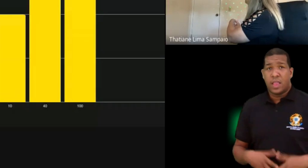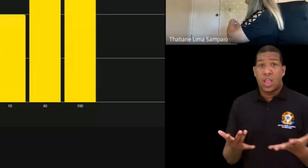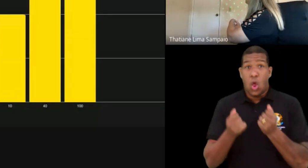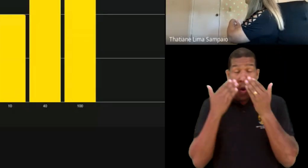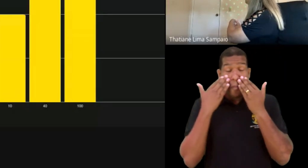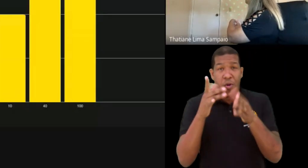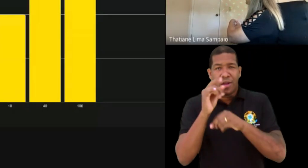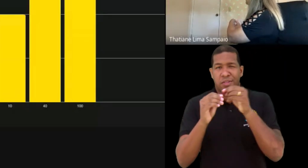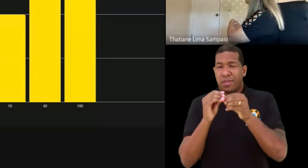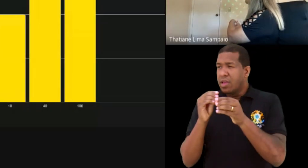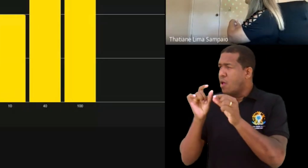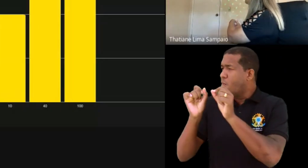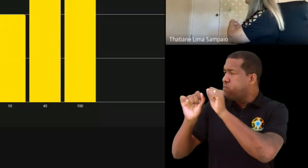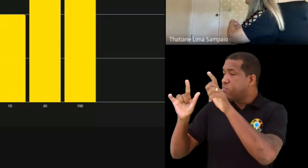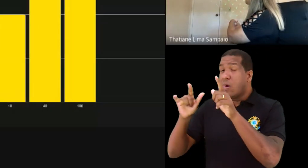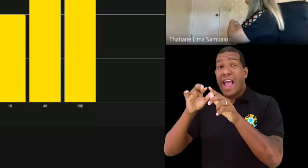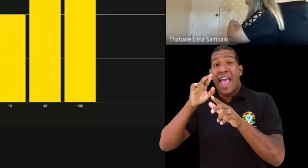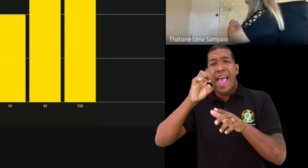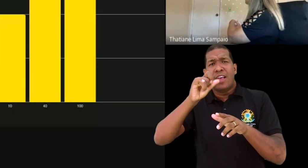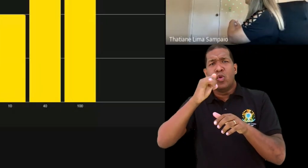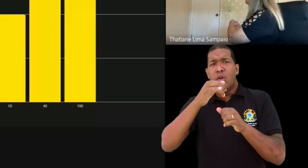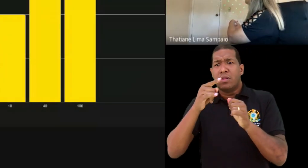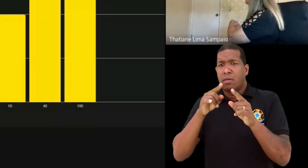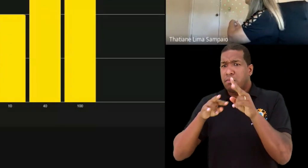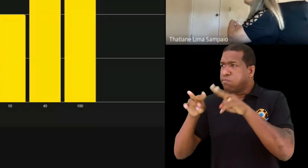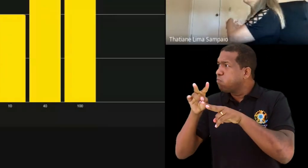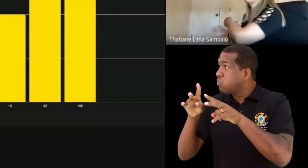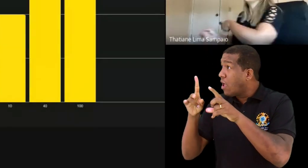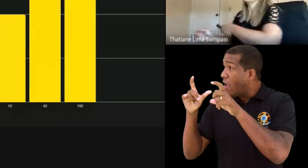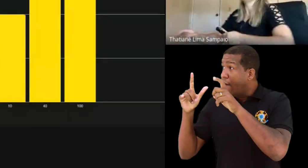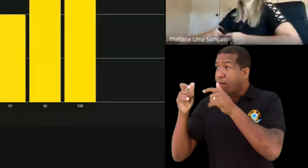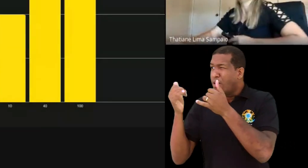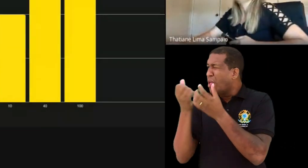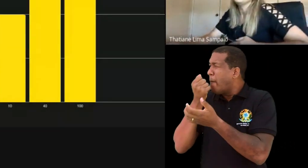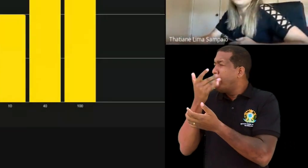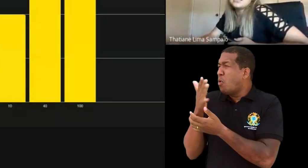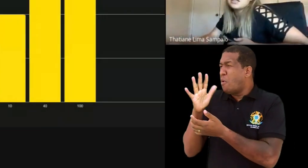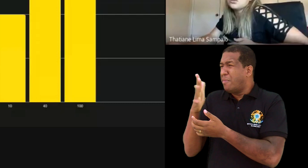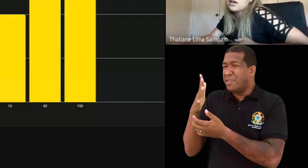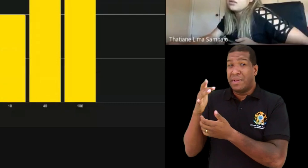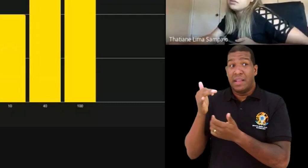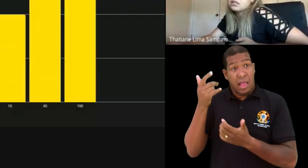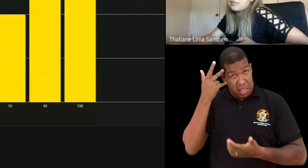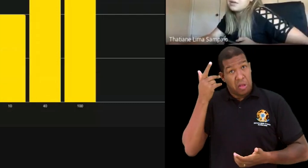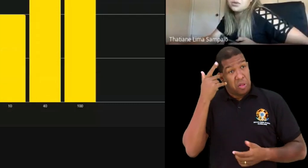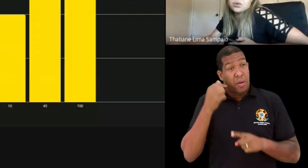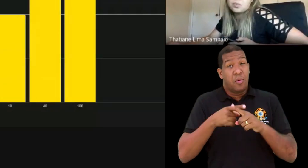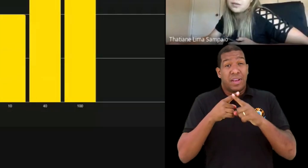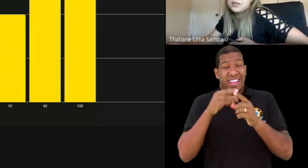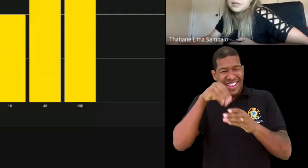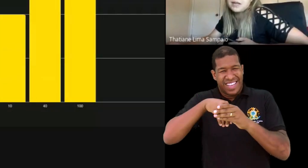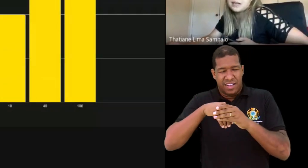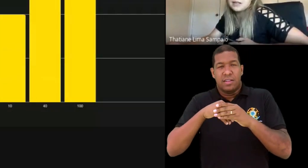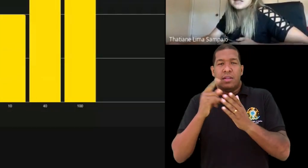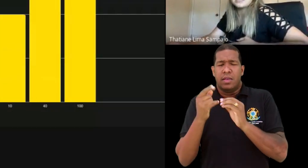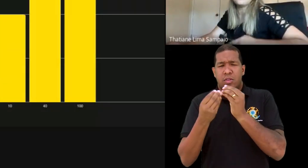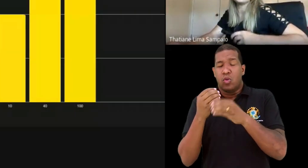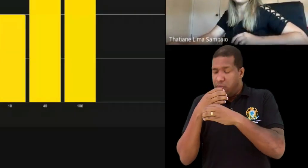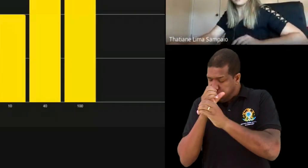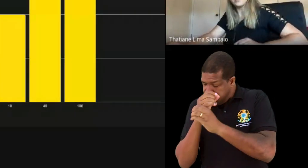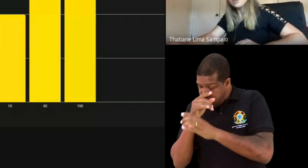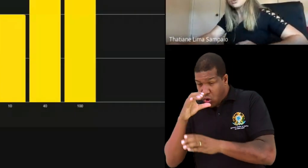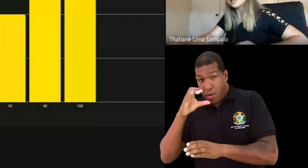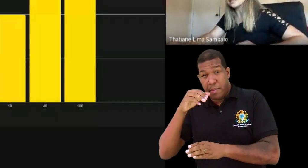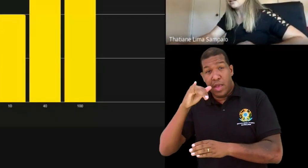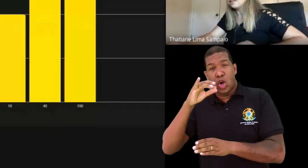os núcleos. A resolução daquela imagem, ela não está tão boa assim. E é natural, a microscopia, você precisa ali fazer